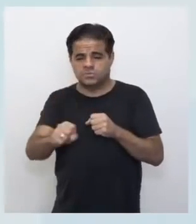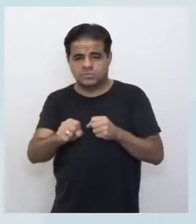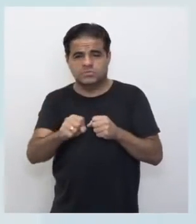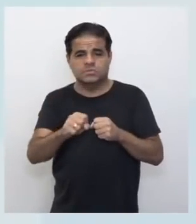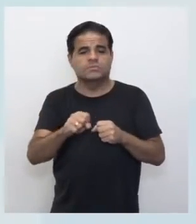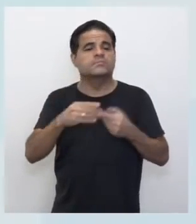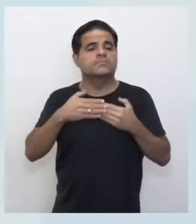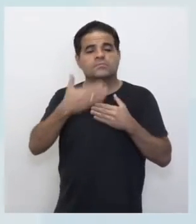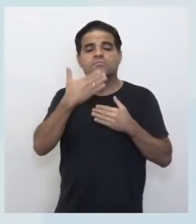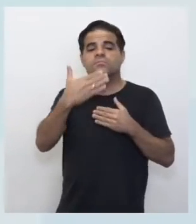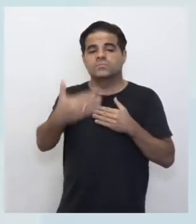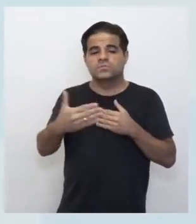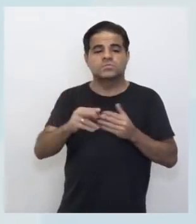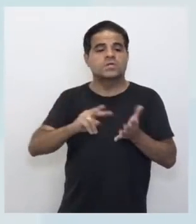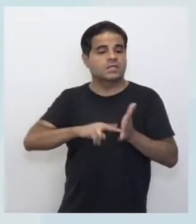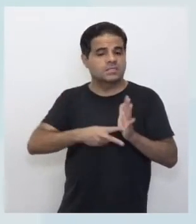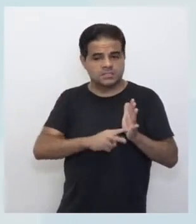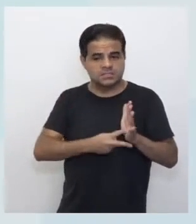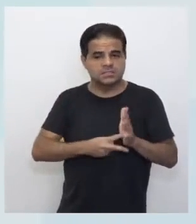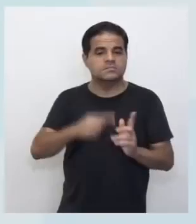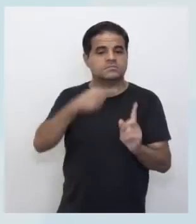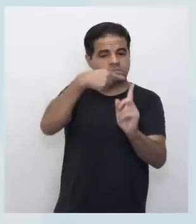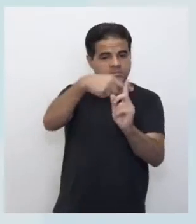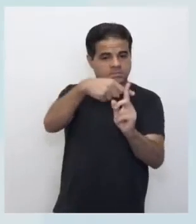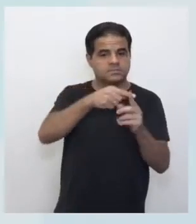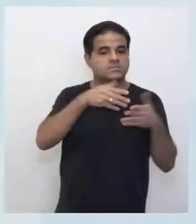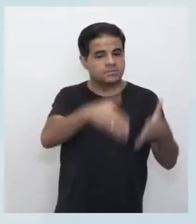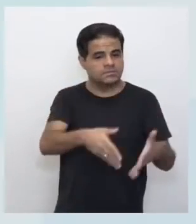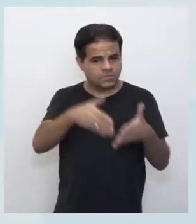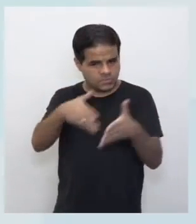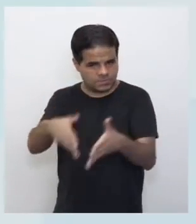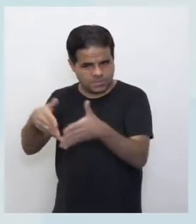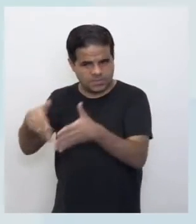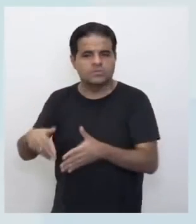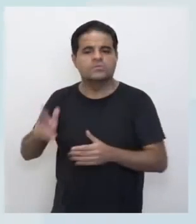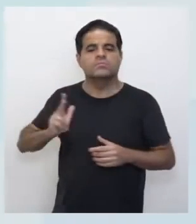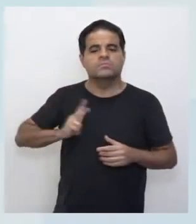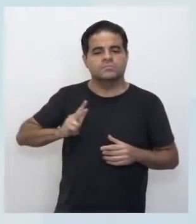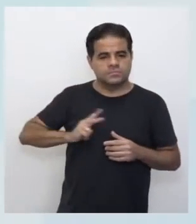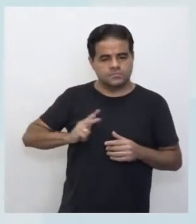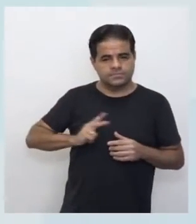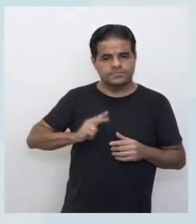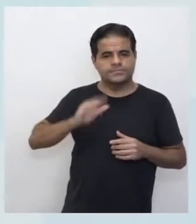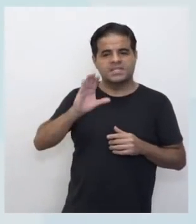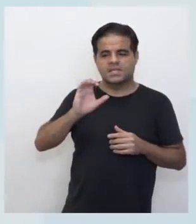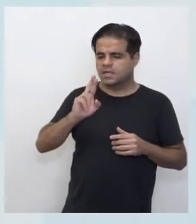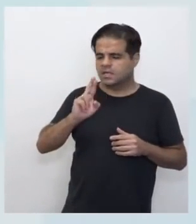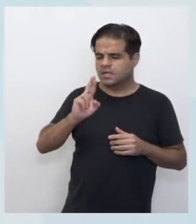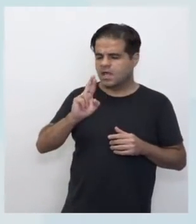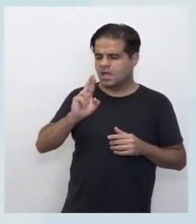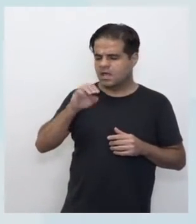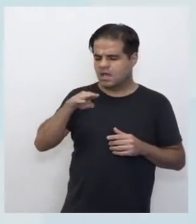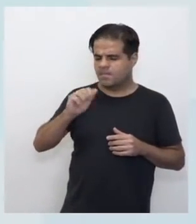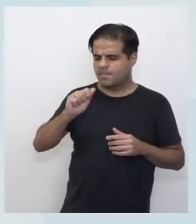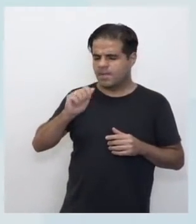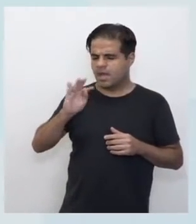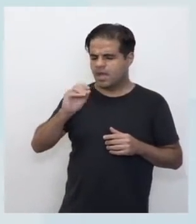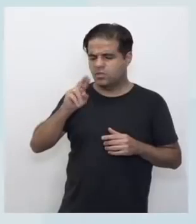e encomendada pelo Sindicato dos Cemitérios e Crematórios Particulares do Brasil,